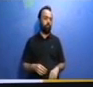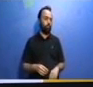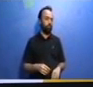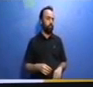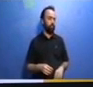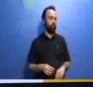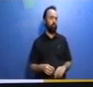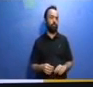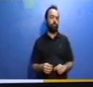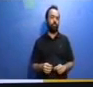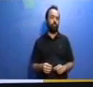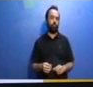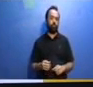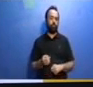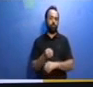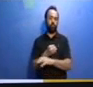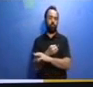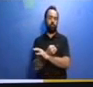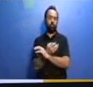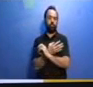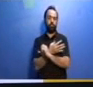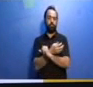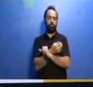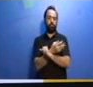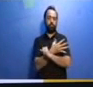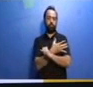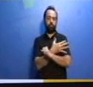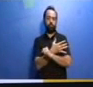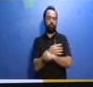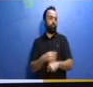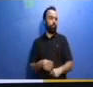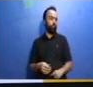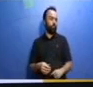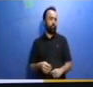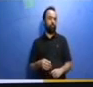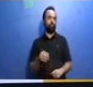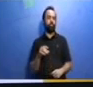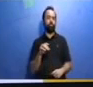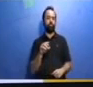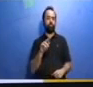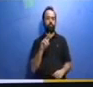é o ácido usado na bateria do carro. Nós temos a molécula de